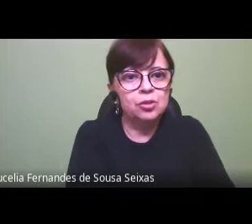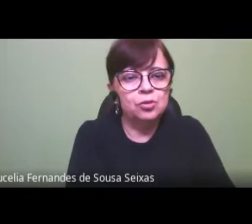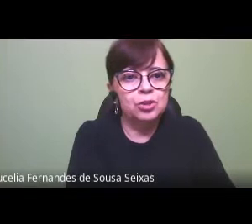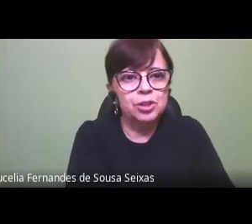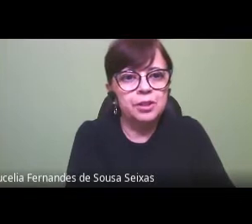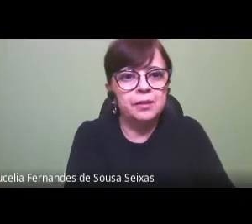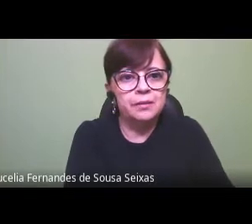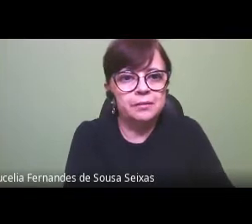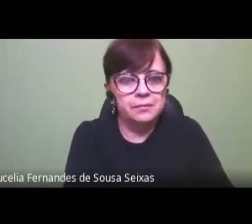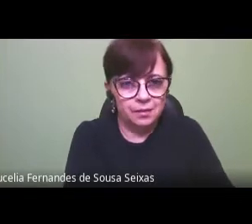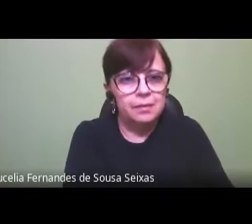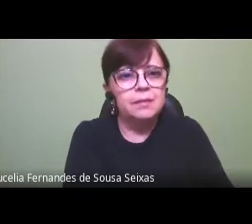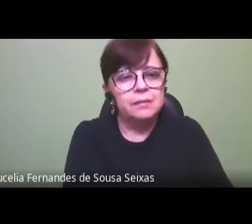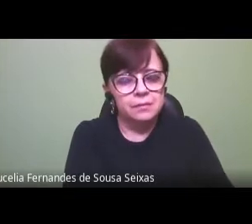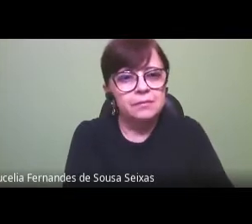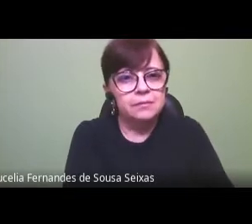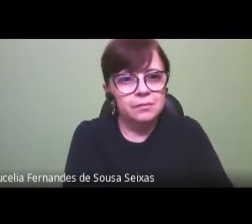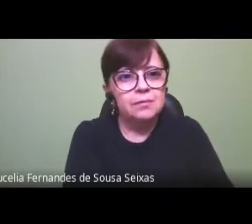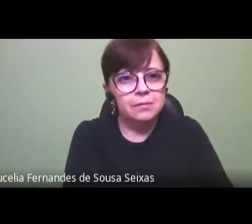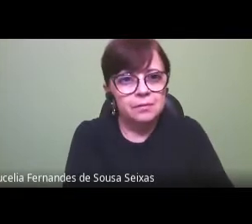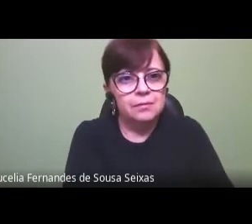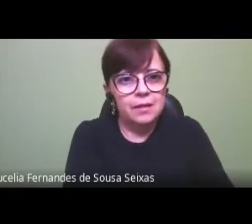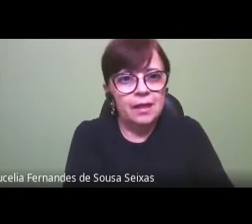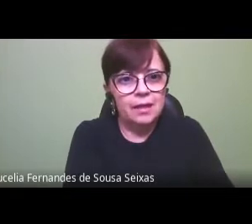Na datilologia,